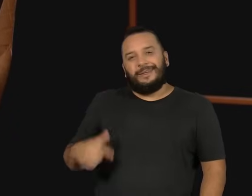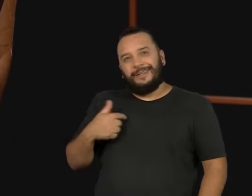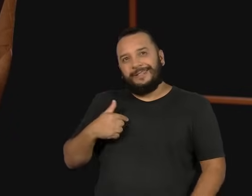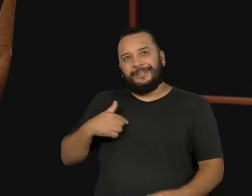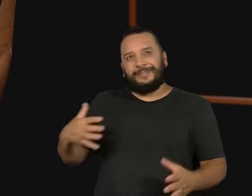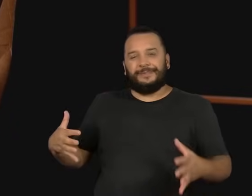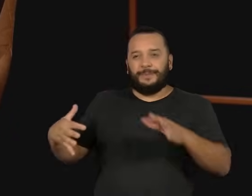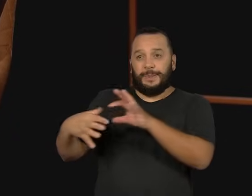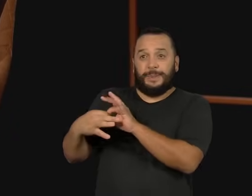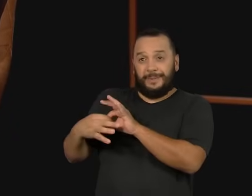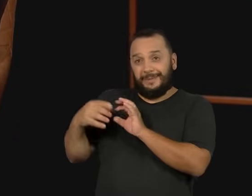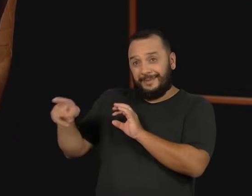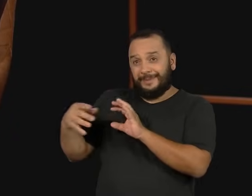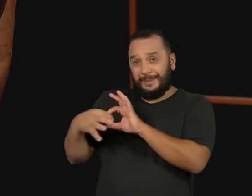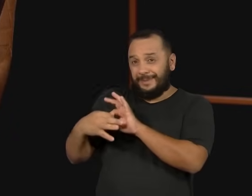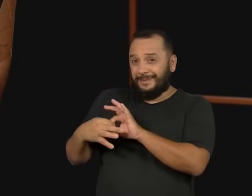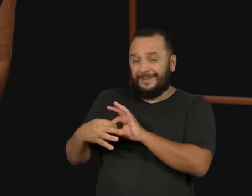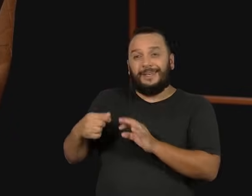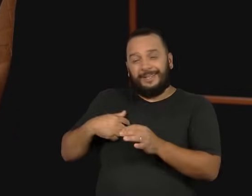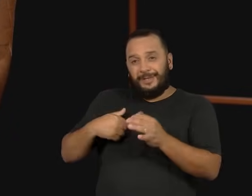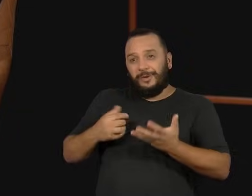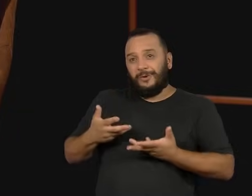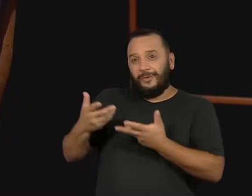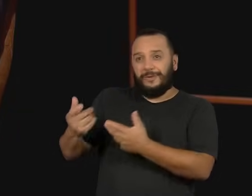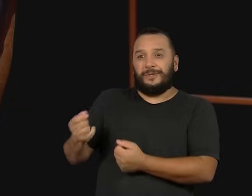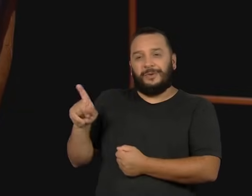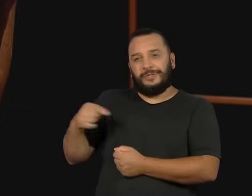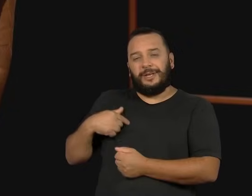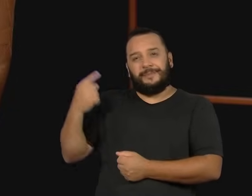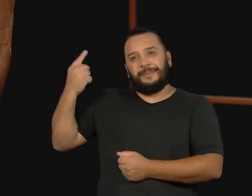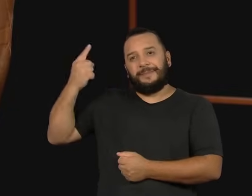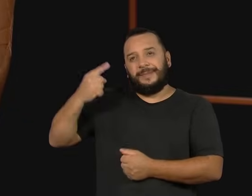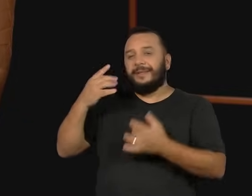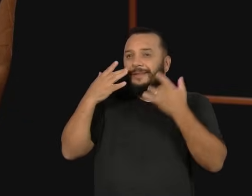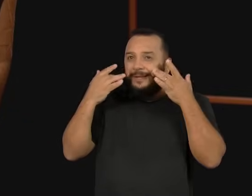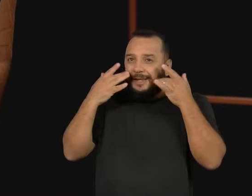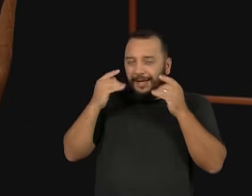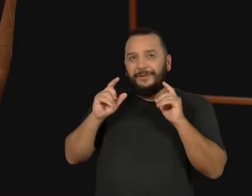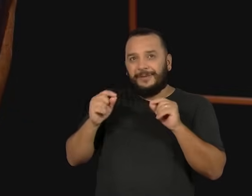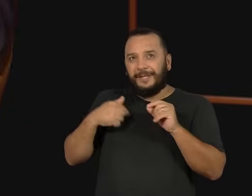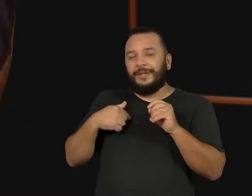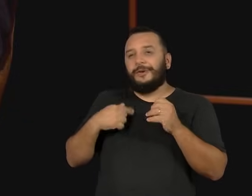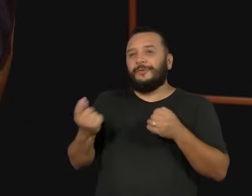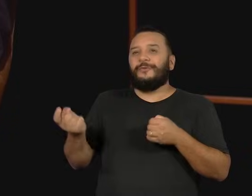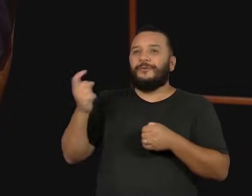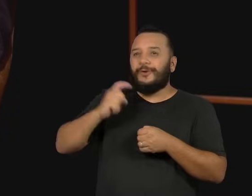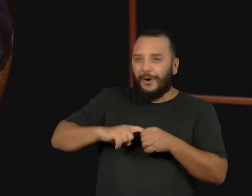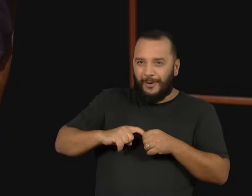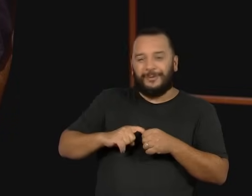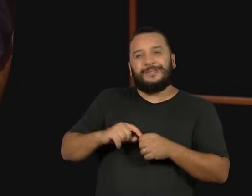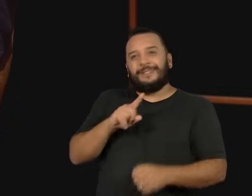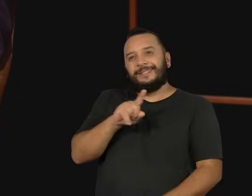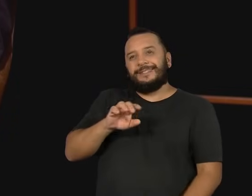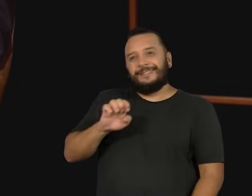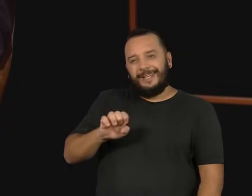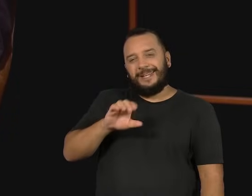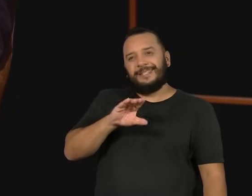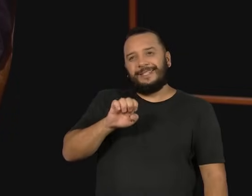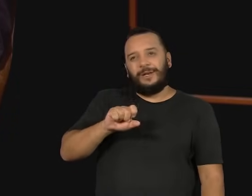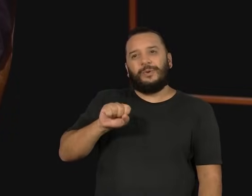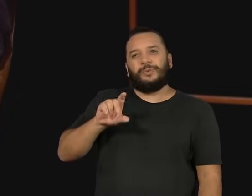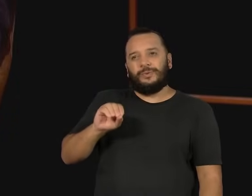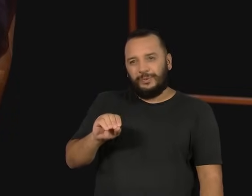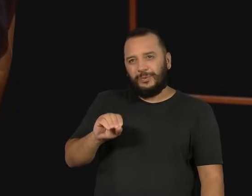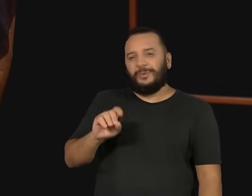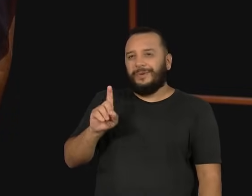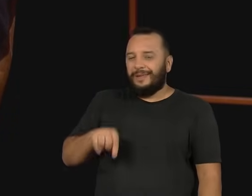depois ele me chamou, quando ele fez a primeira peça de volta, o retorno do Zé Celso, como